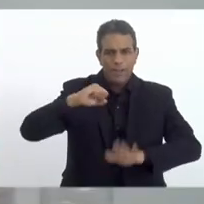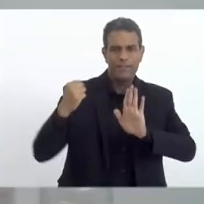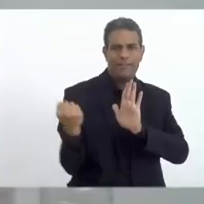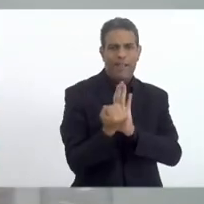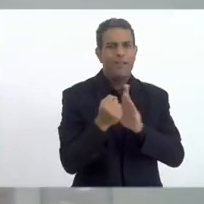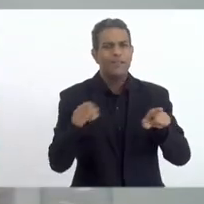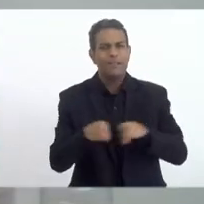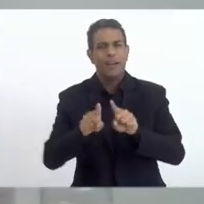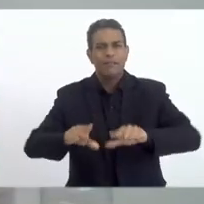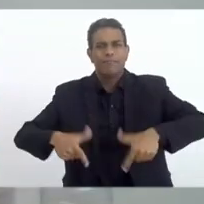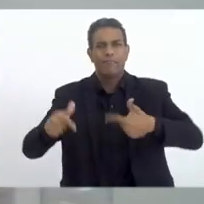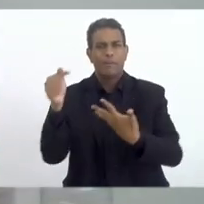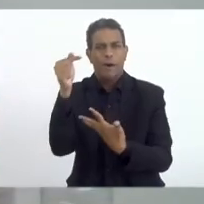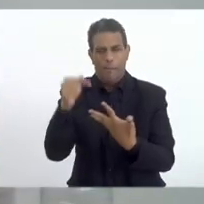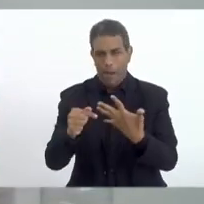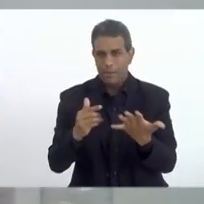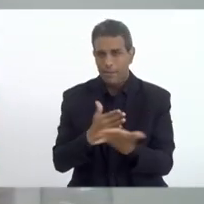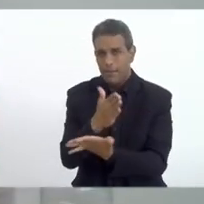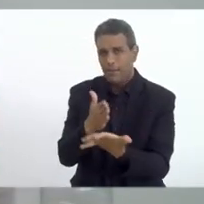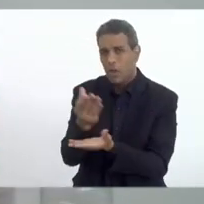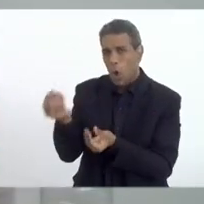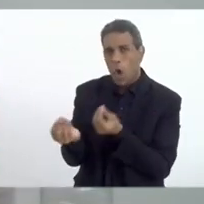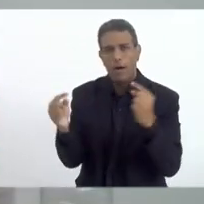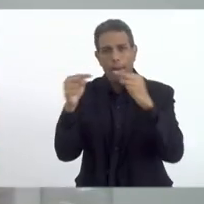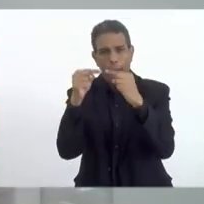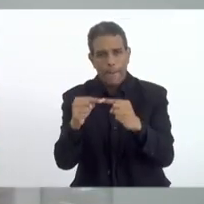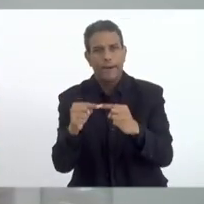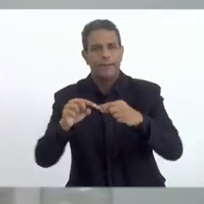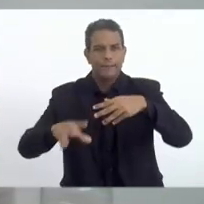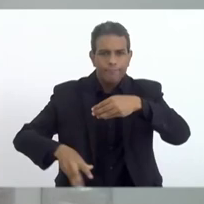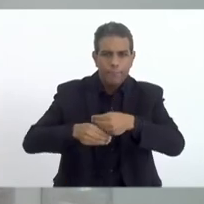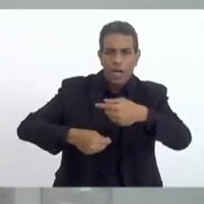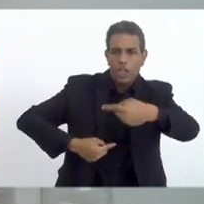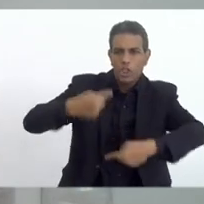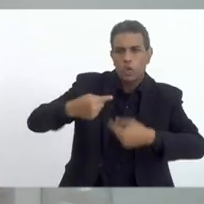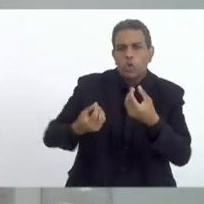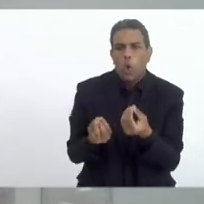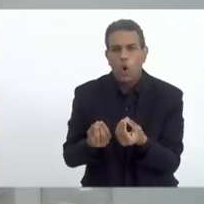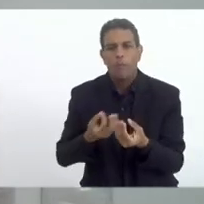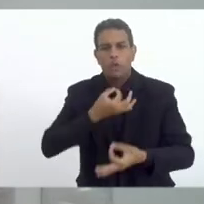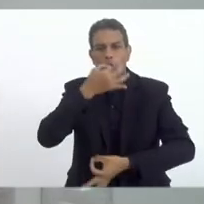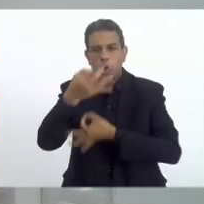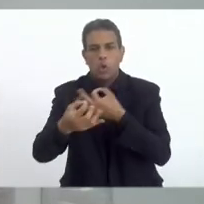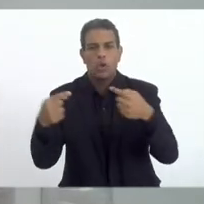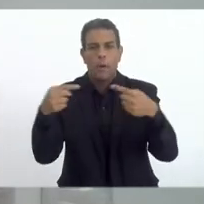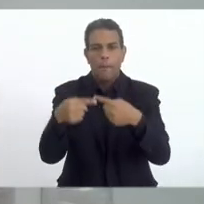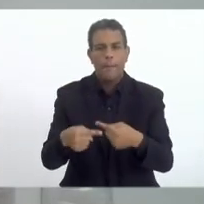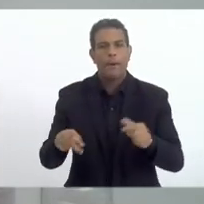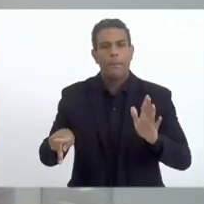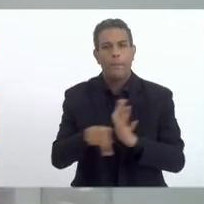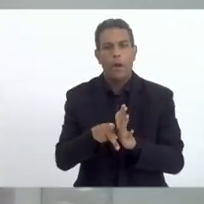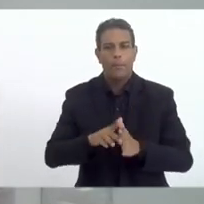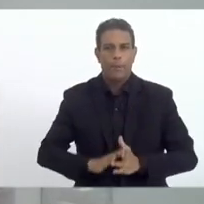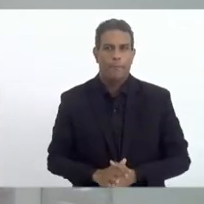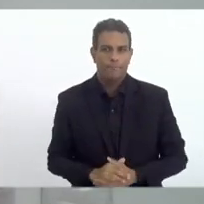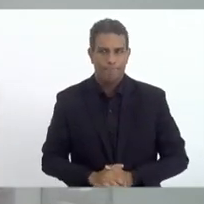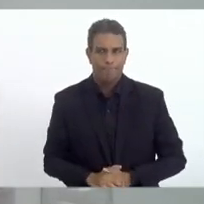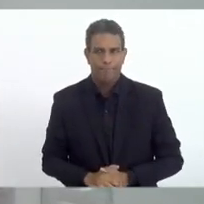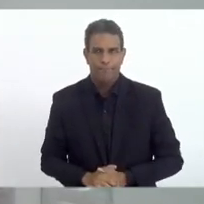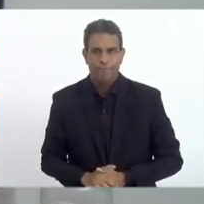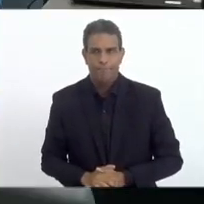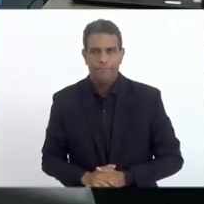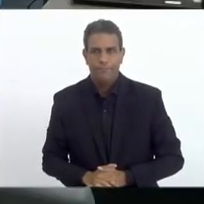aqui também, porque vai ser objeto das emendas, e a gente ia chegar mais ou menos na discussão colocada com argumentos pró e contra. Perfeito.